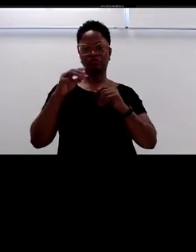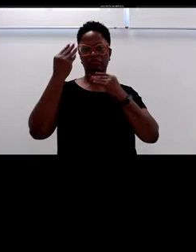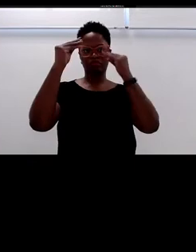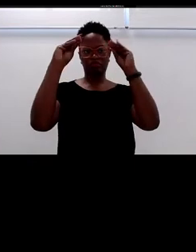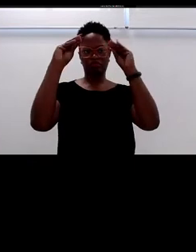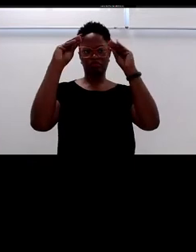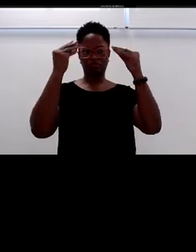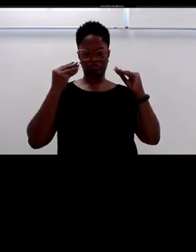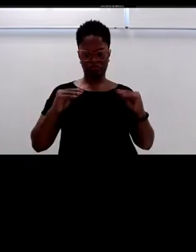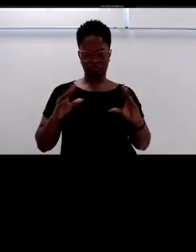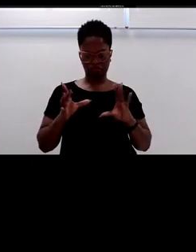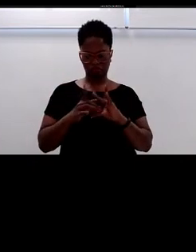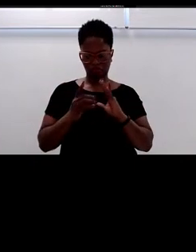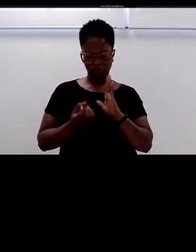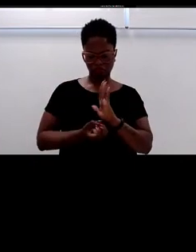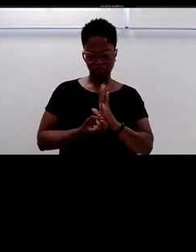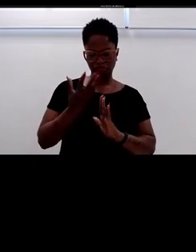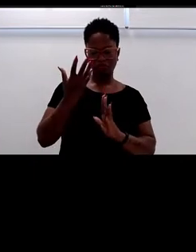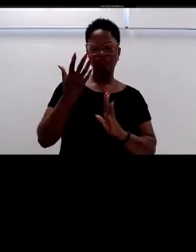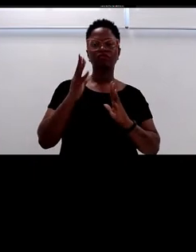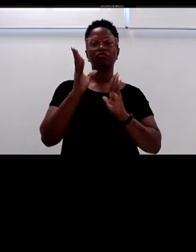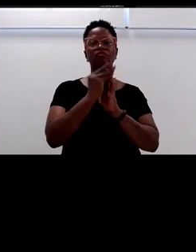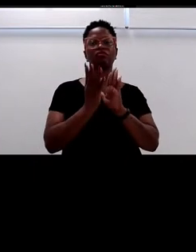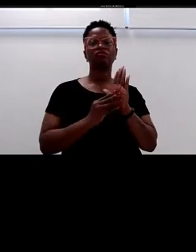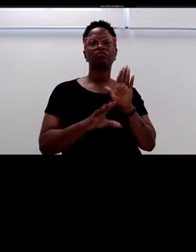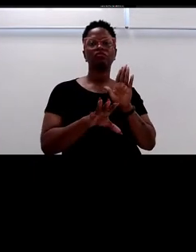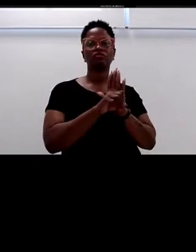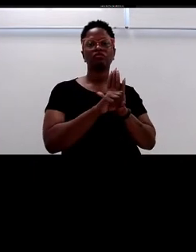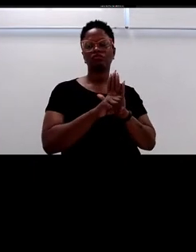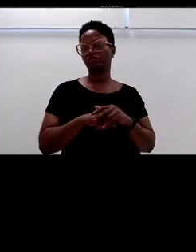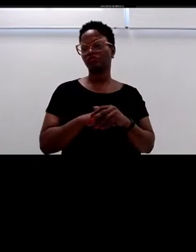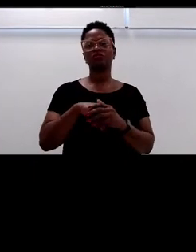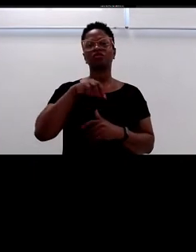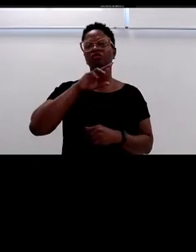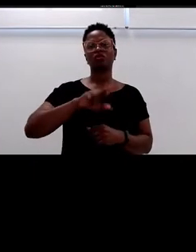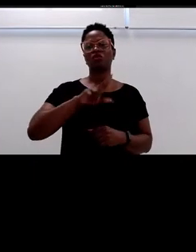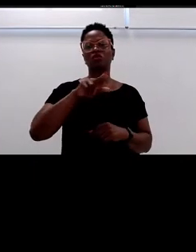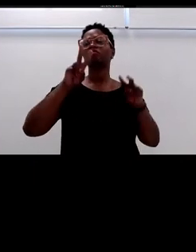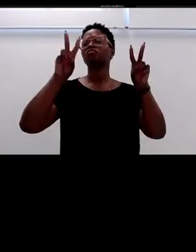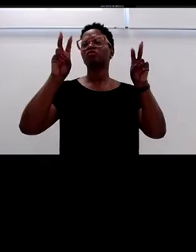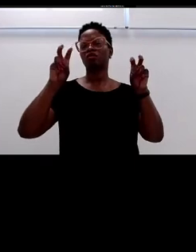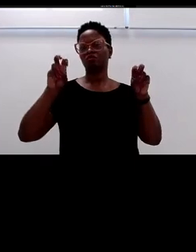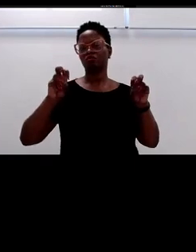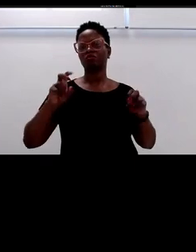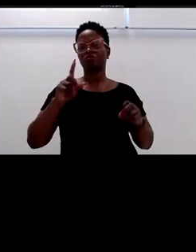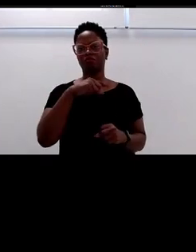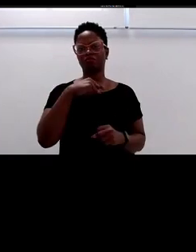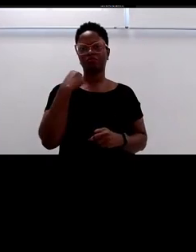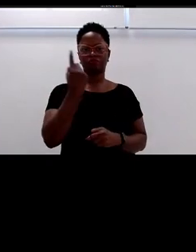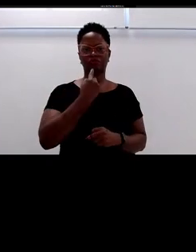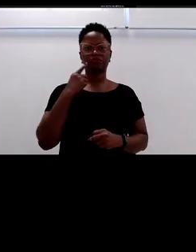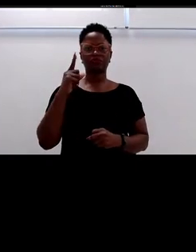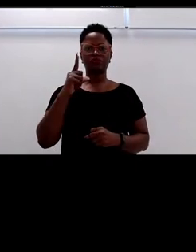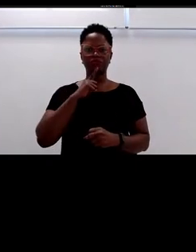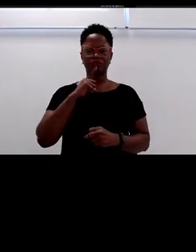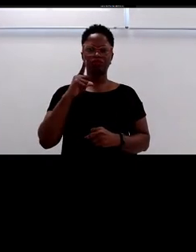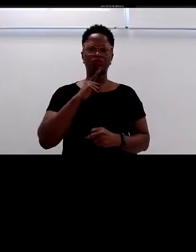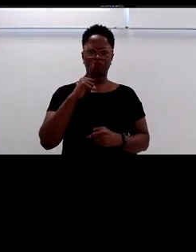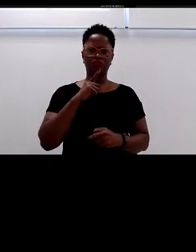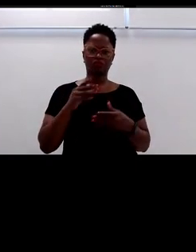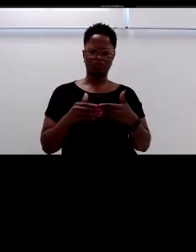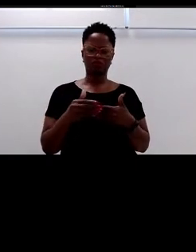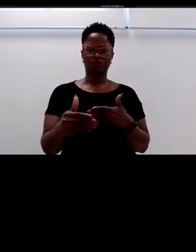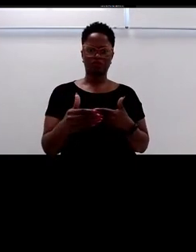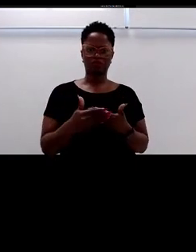que surge o conteúdo simbólico. Não apenas da temática, né, que a gente parte dela,